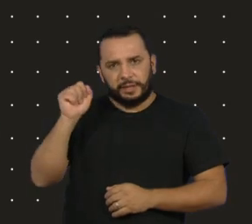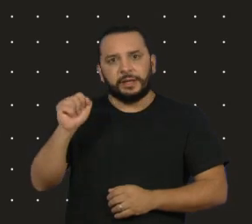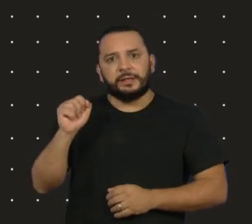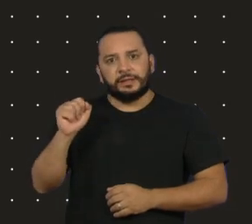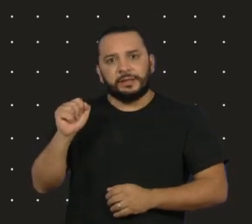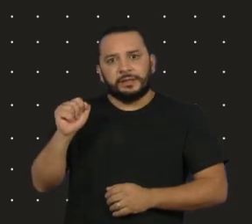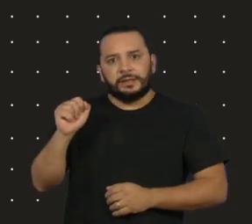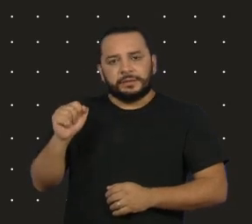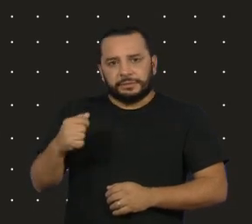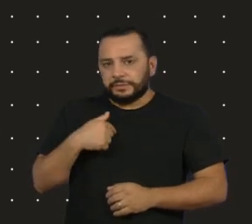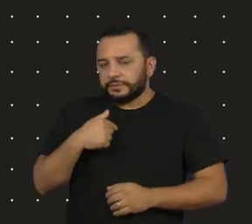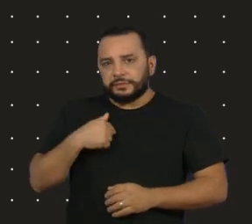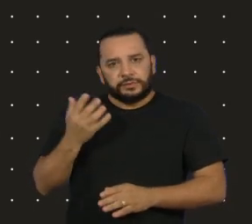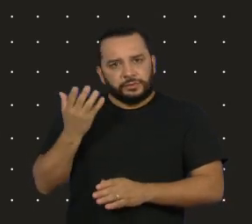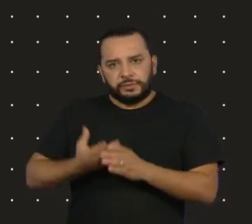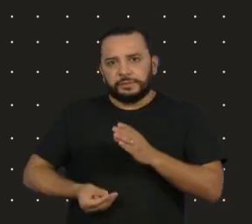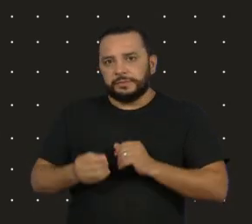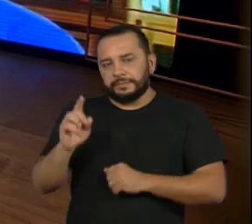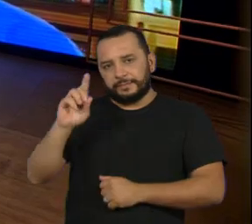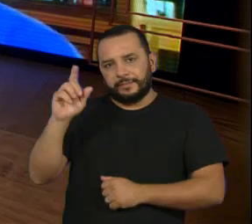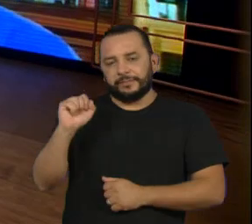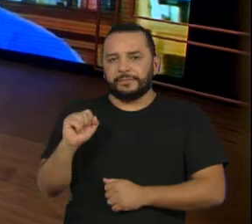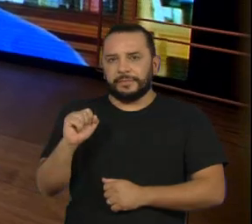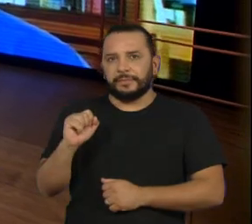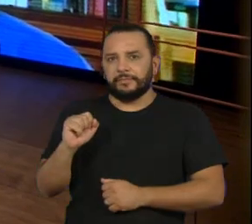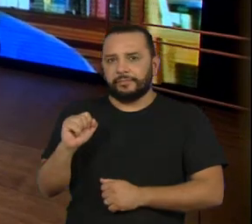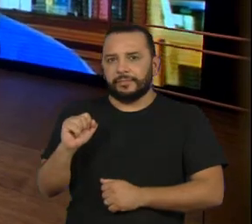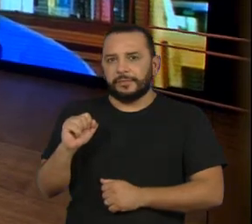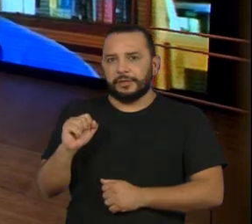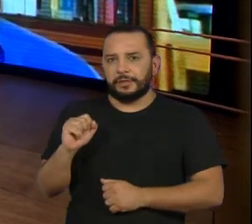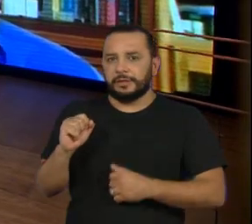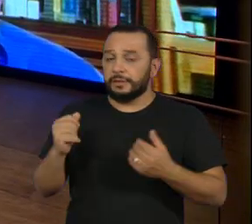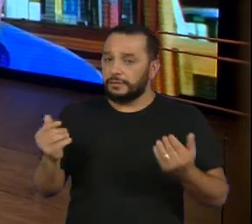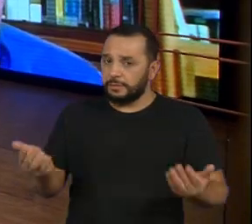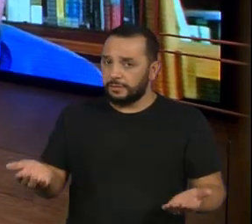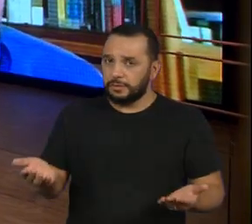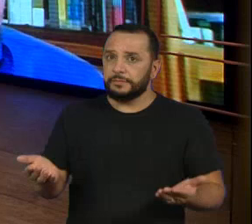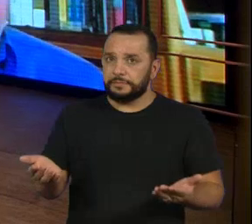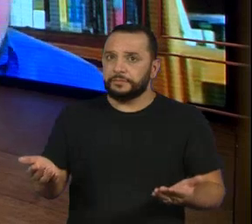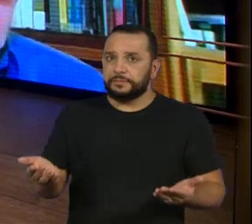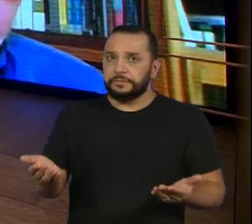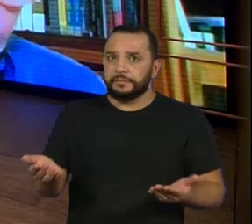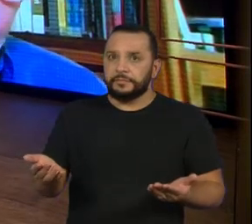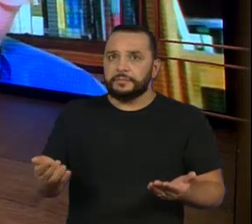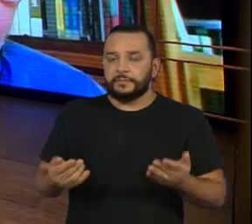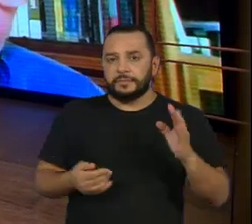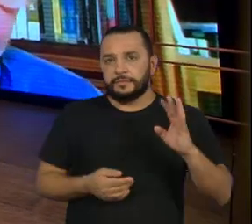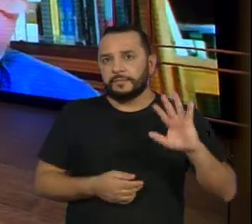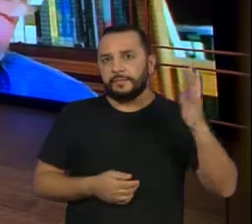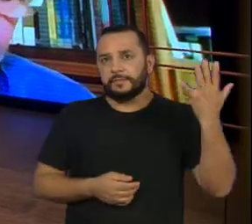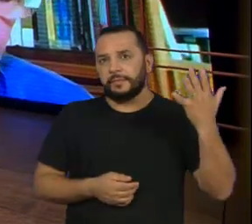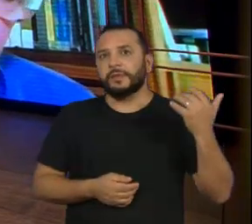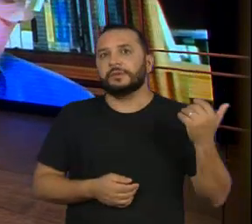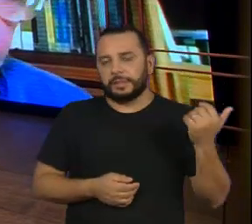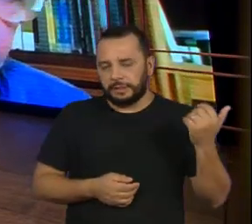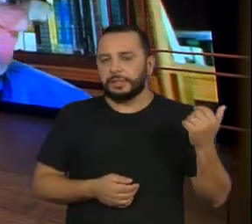um sinal de que eu não desapareceria, enfim. Mas isso